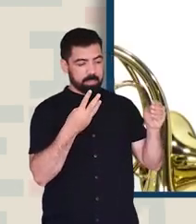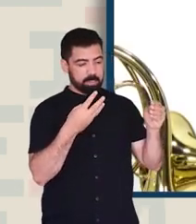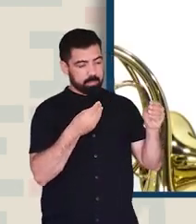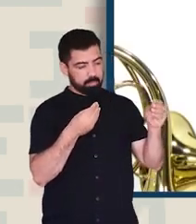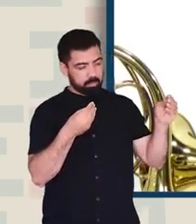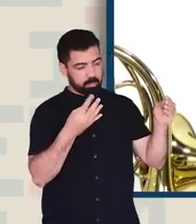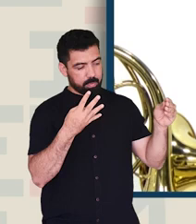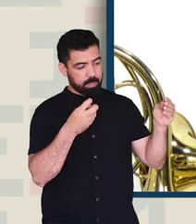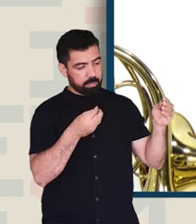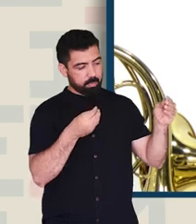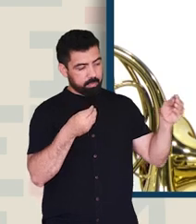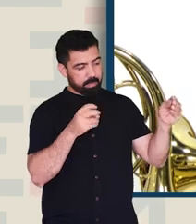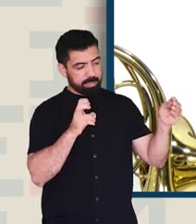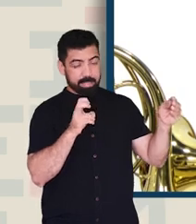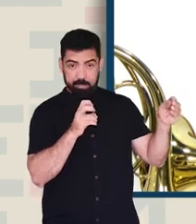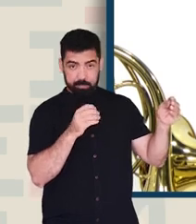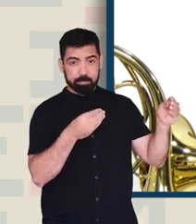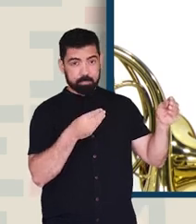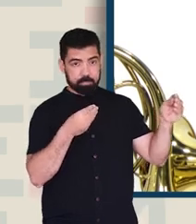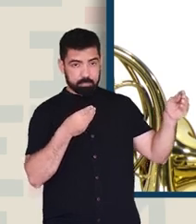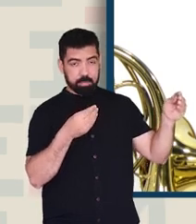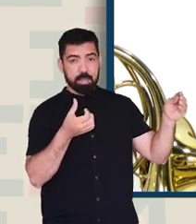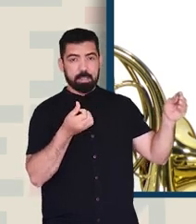quarta, quinta,